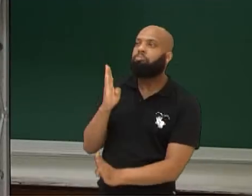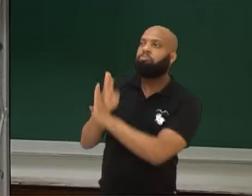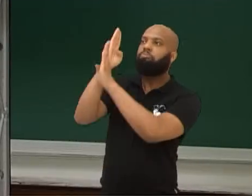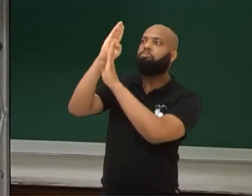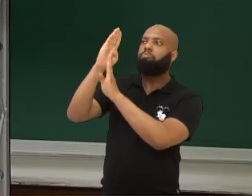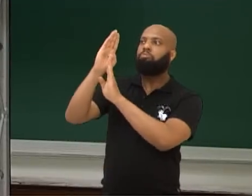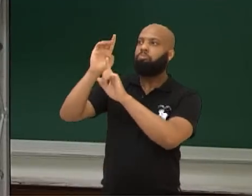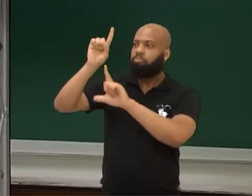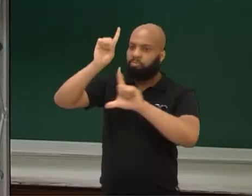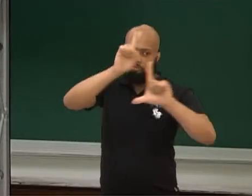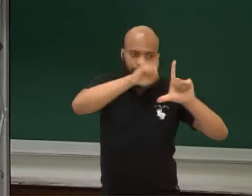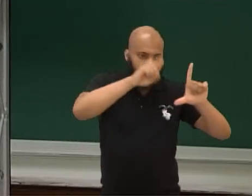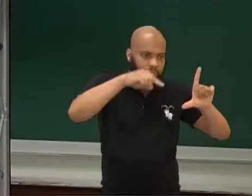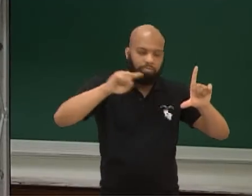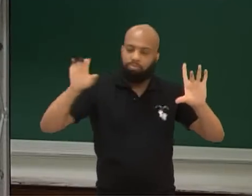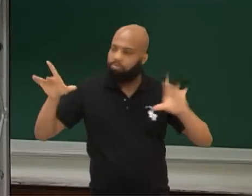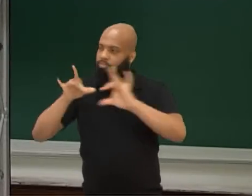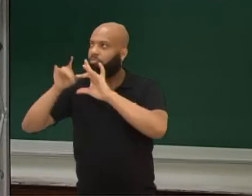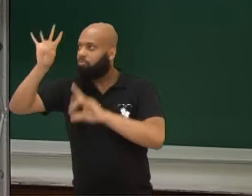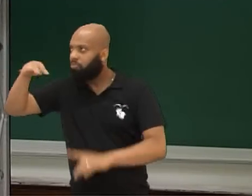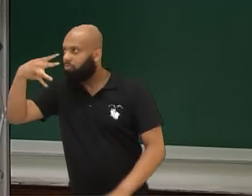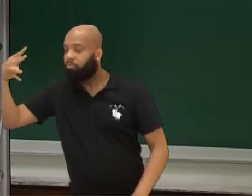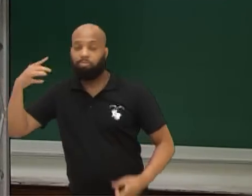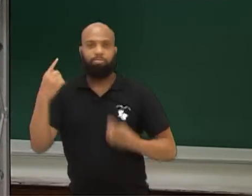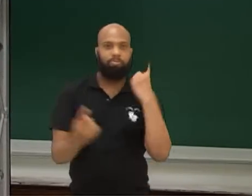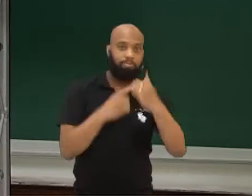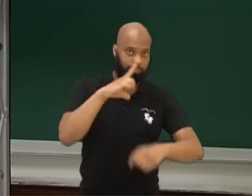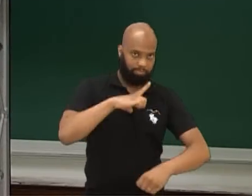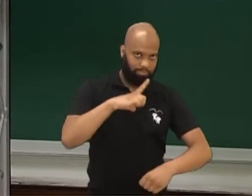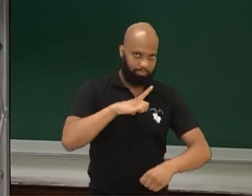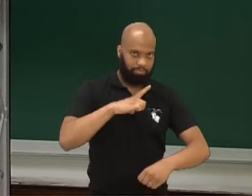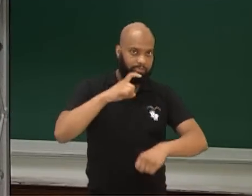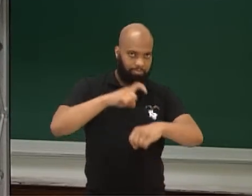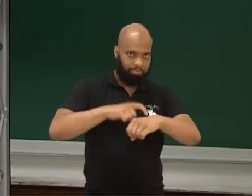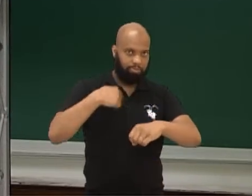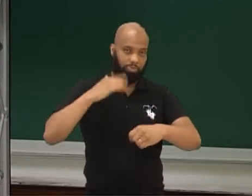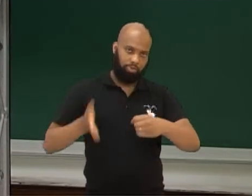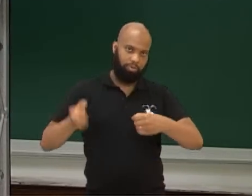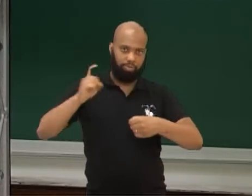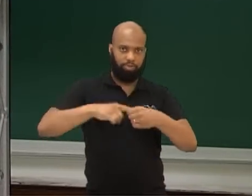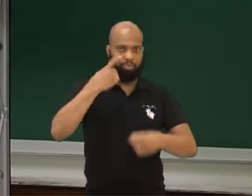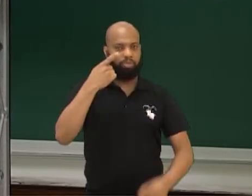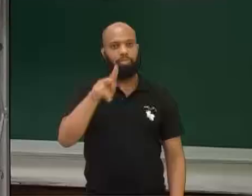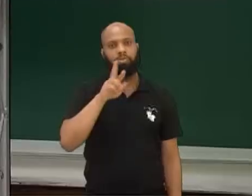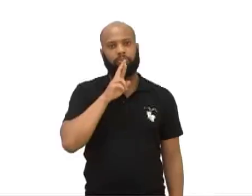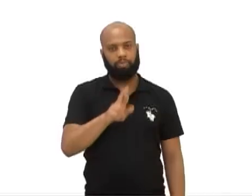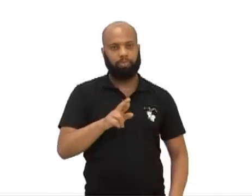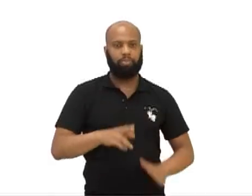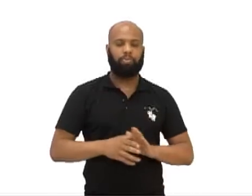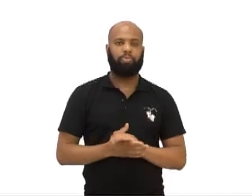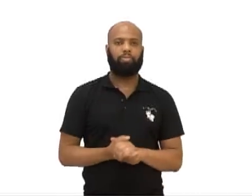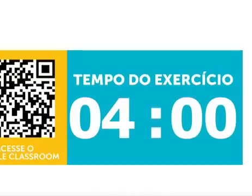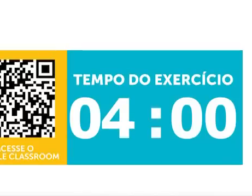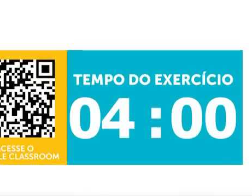tabelas é a tabela que representa o gráfico anterior. Tá bom? E já voltamos.